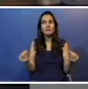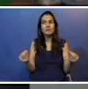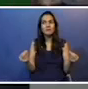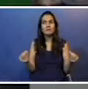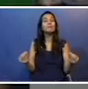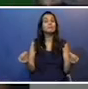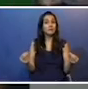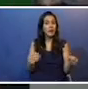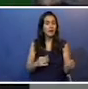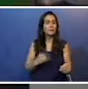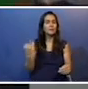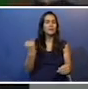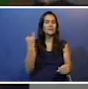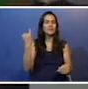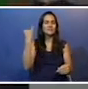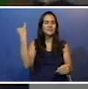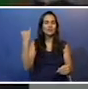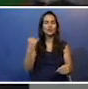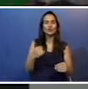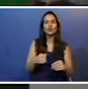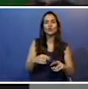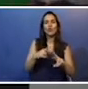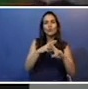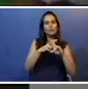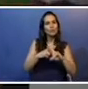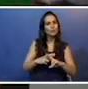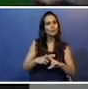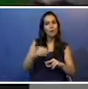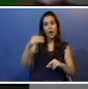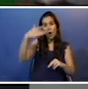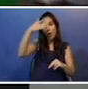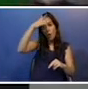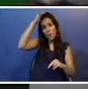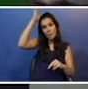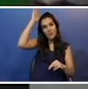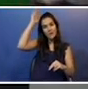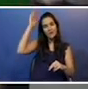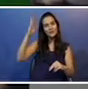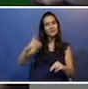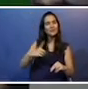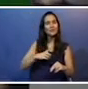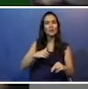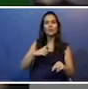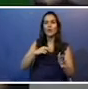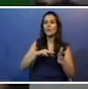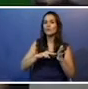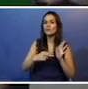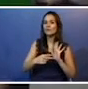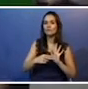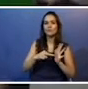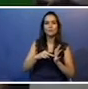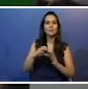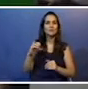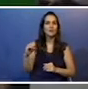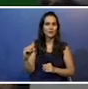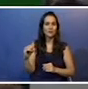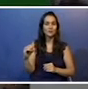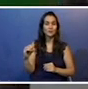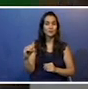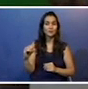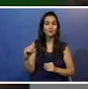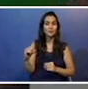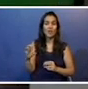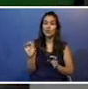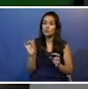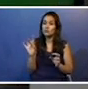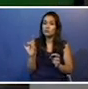recadinho importante, olha. Os romanos, eles não criaram um símbolo para representar o zero. Eles